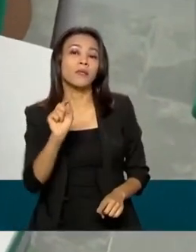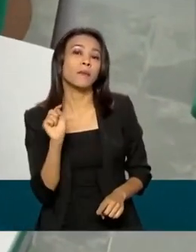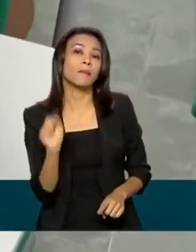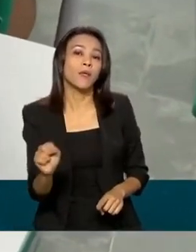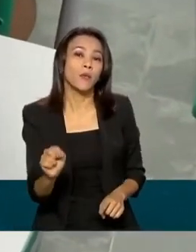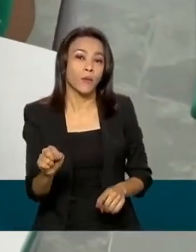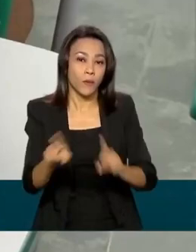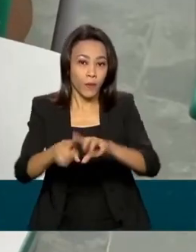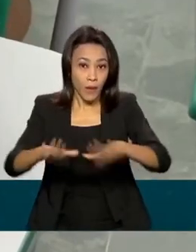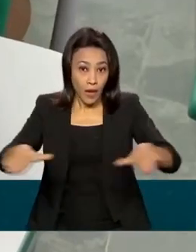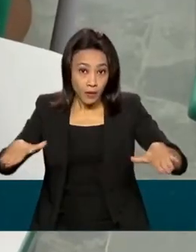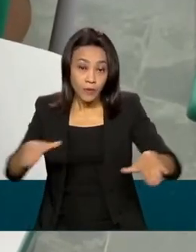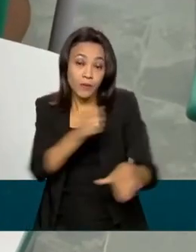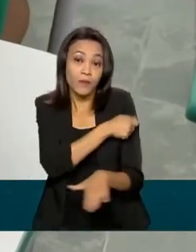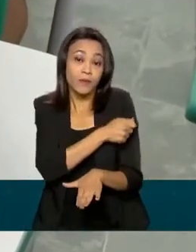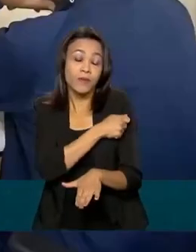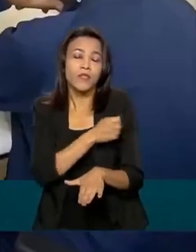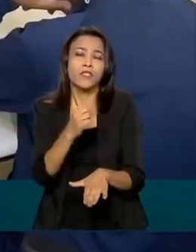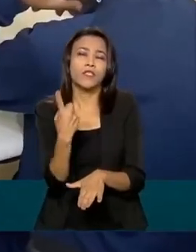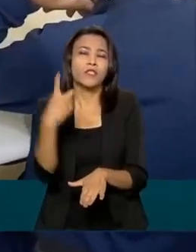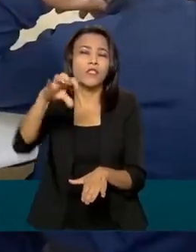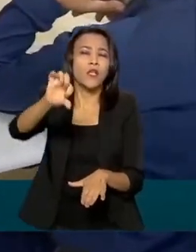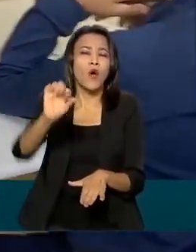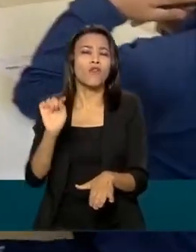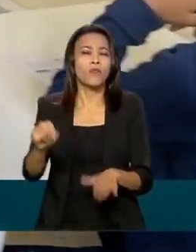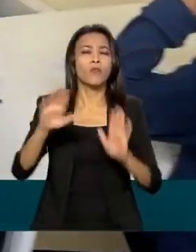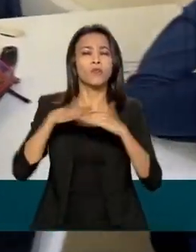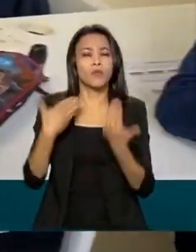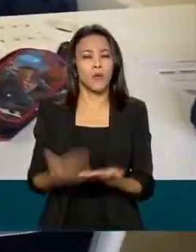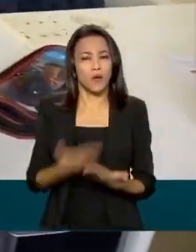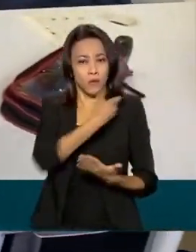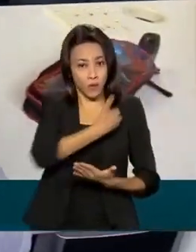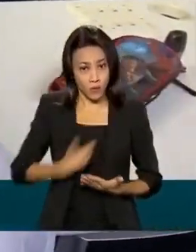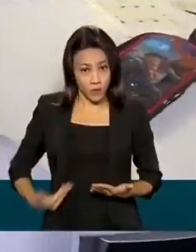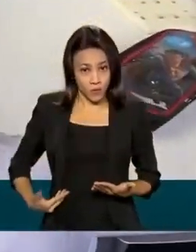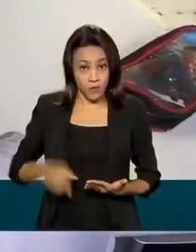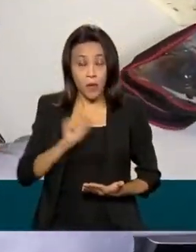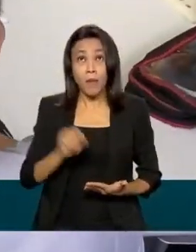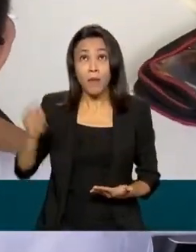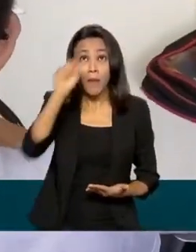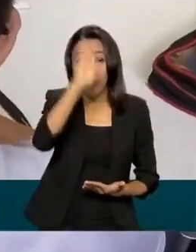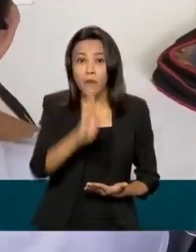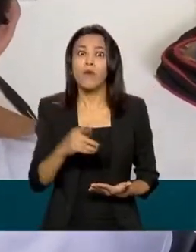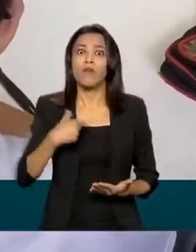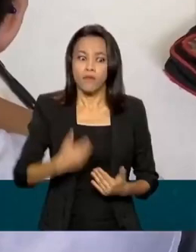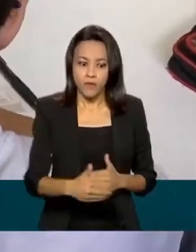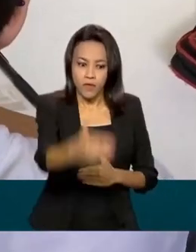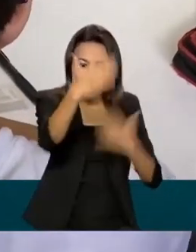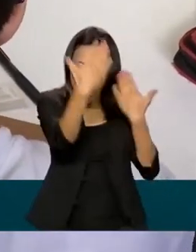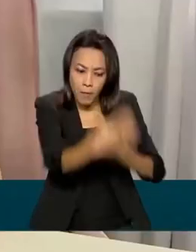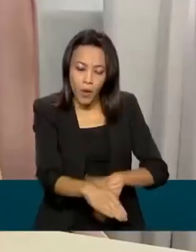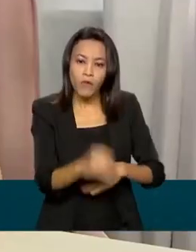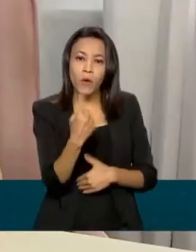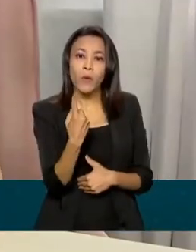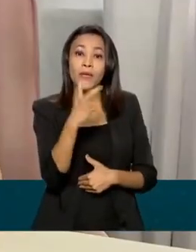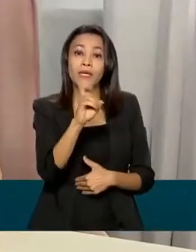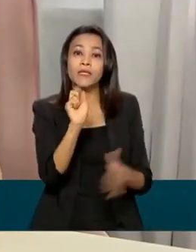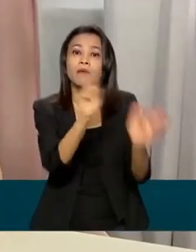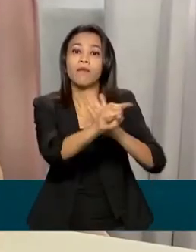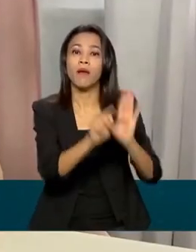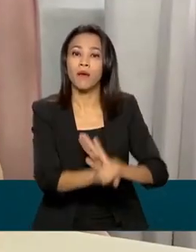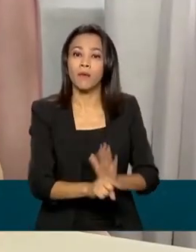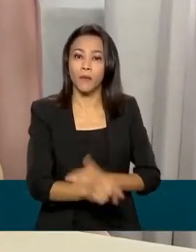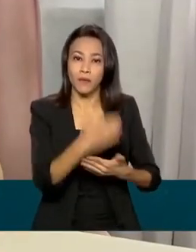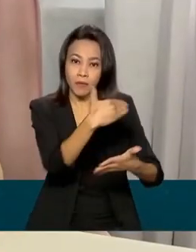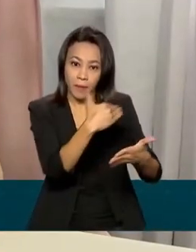de 19 mil escolas públicas de todo o país fizeram a prova com 15 questões objetivas. É incentivar